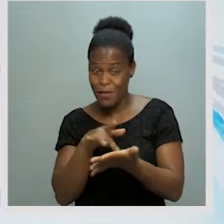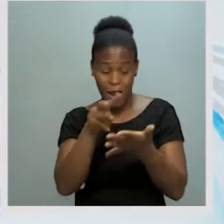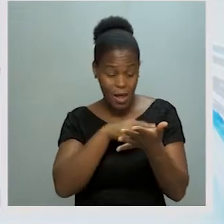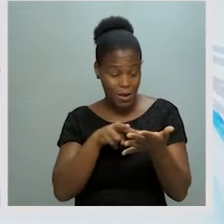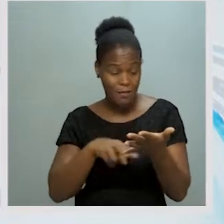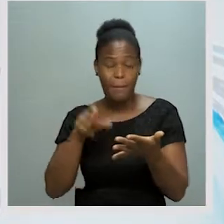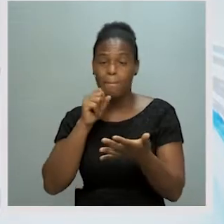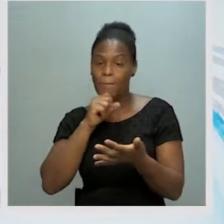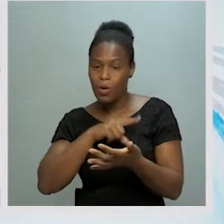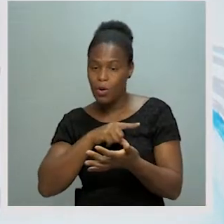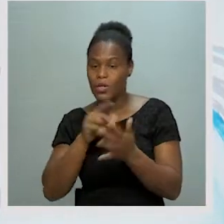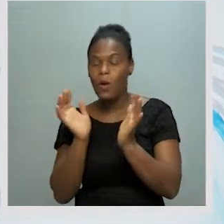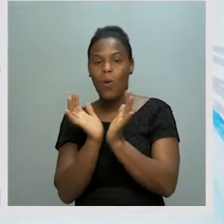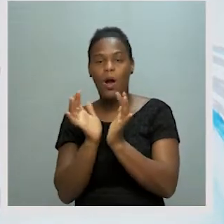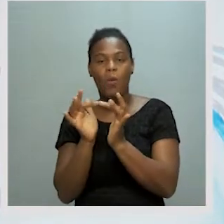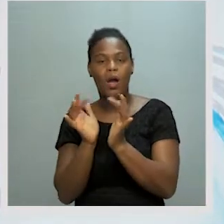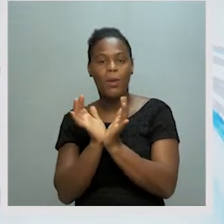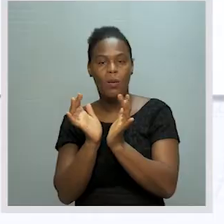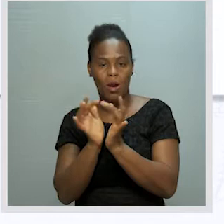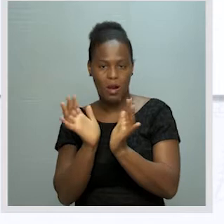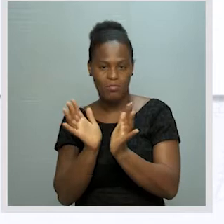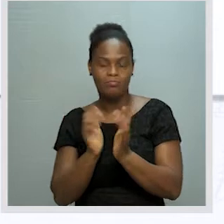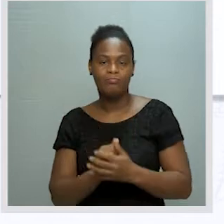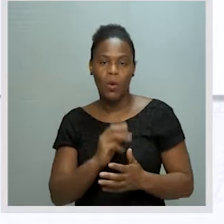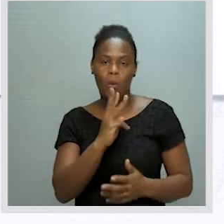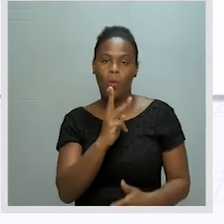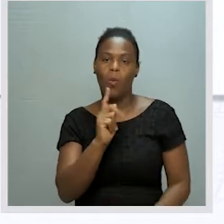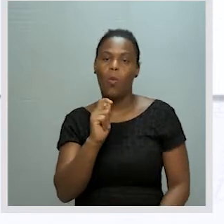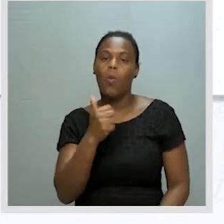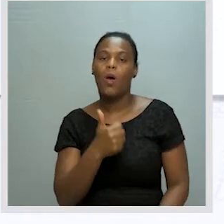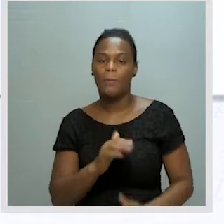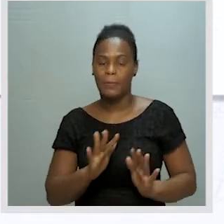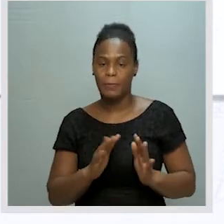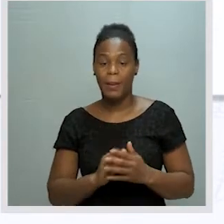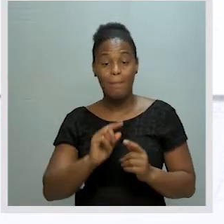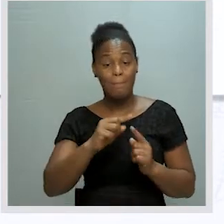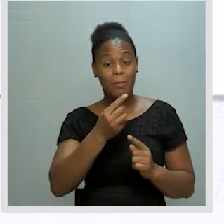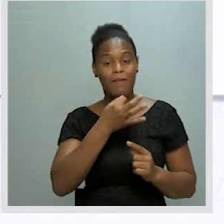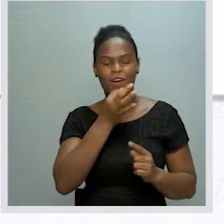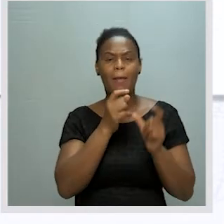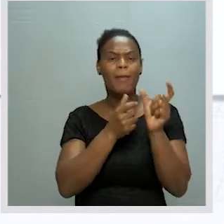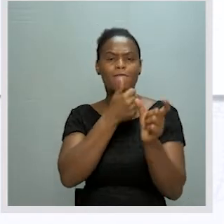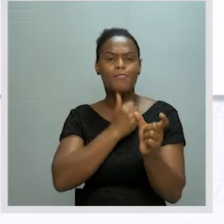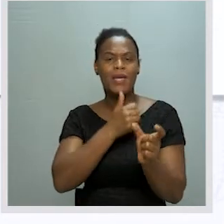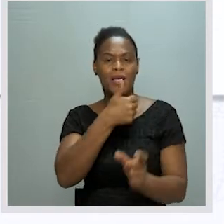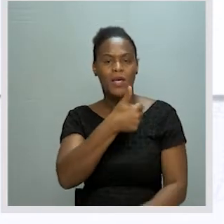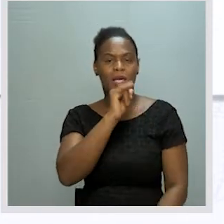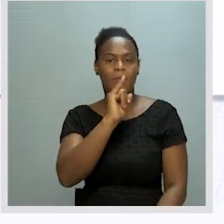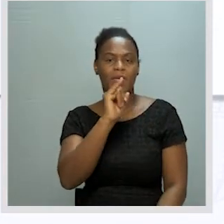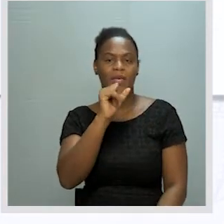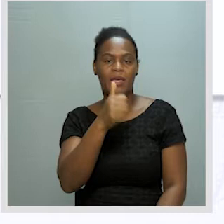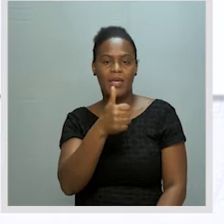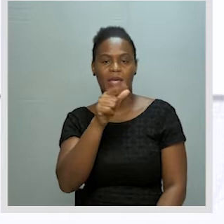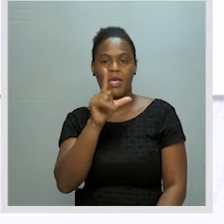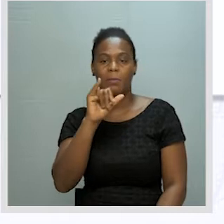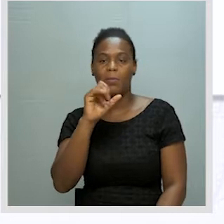fazer pesquisas de web. Primeiro, vamos falar da bibliografia, que é a fonte de onde